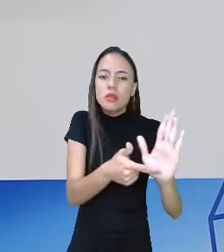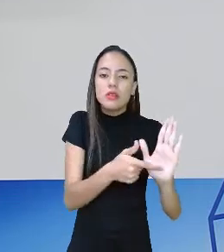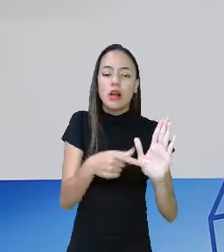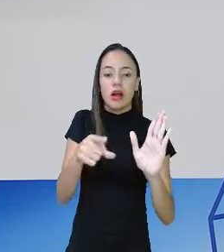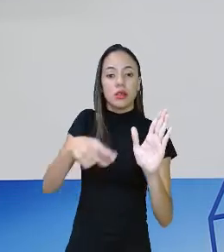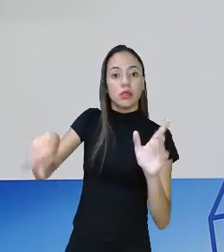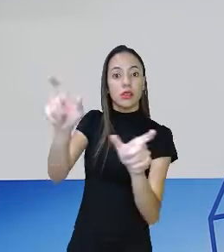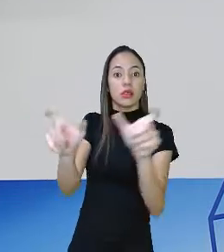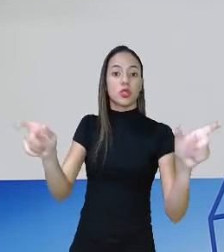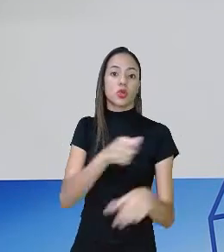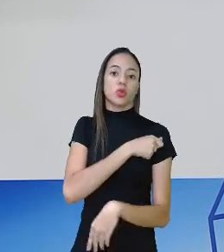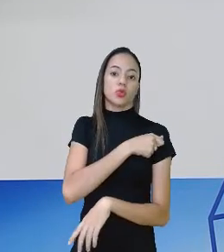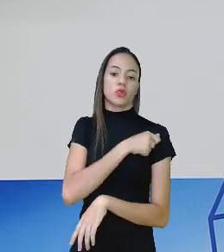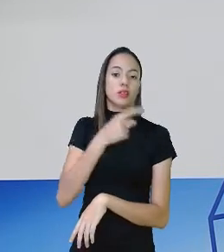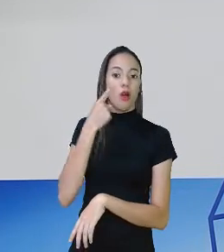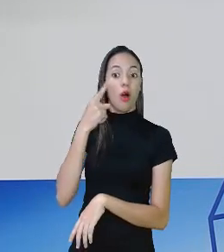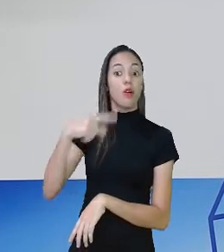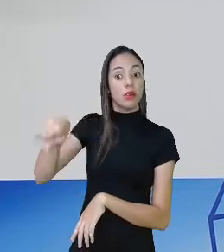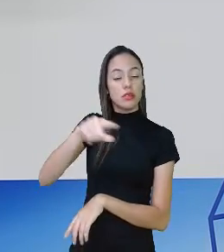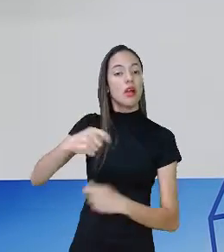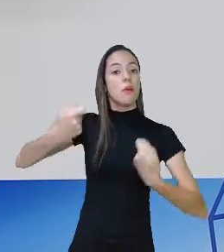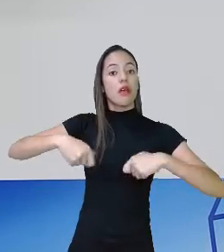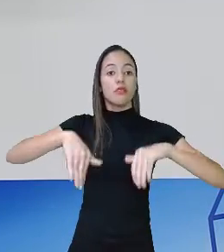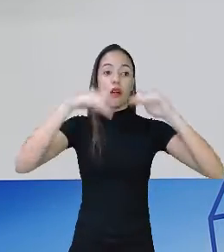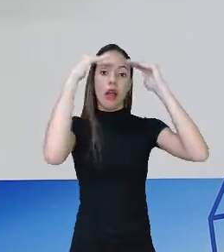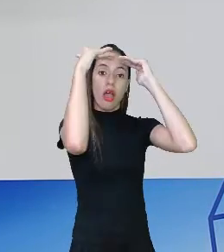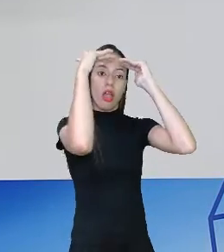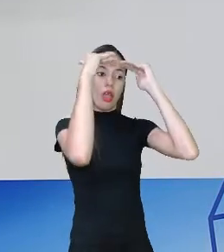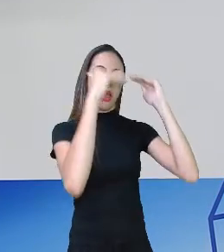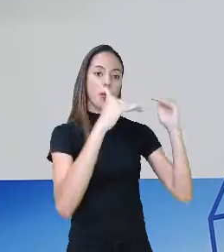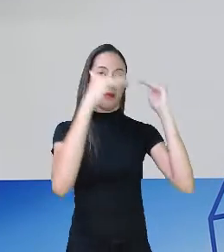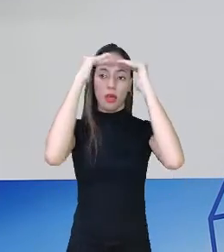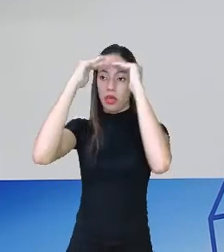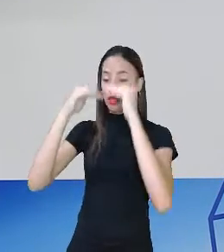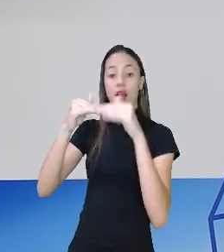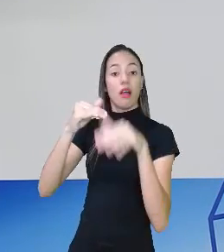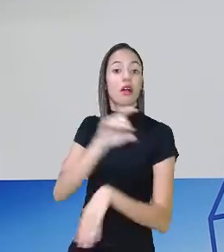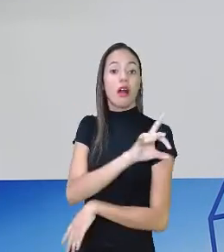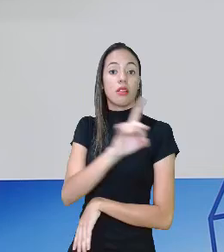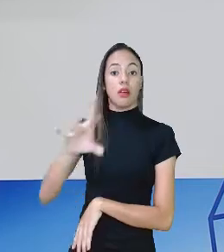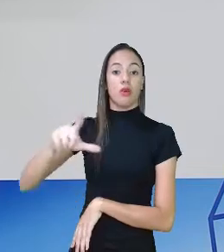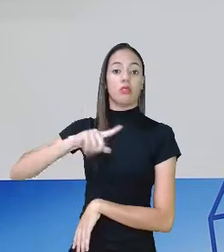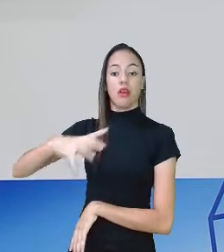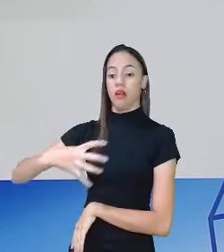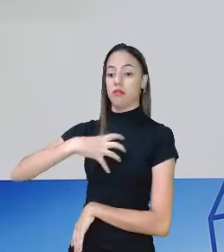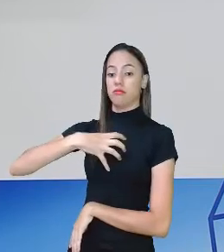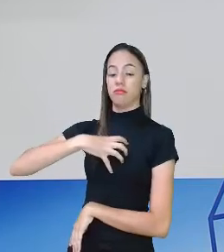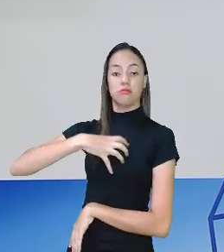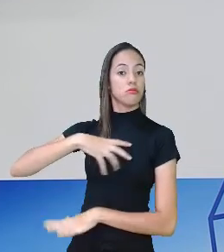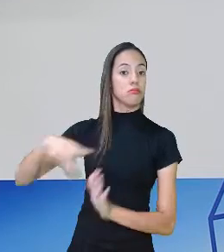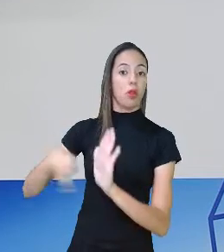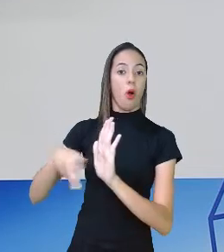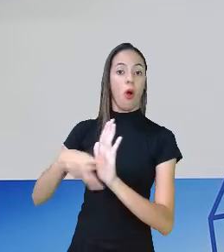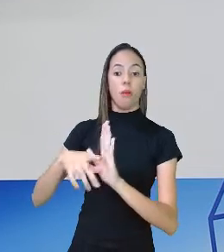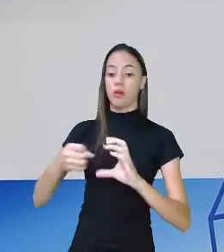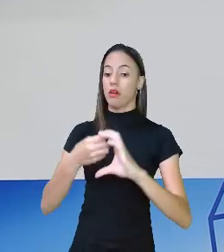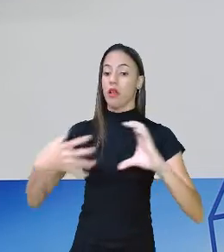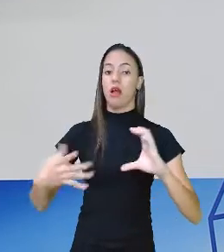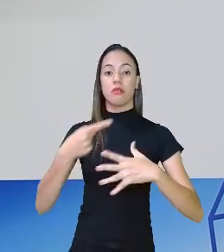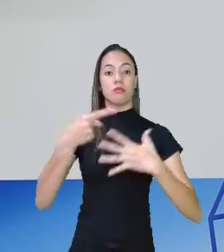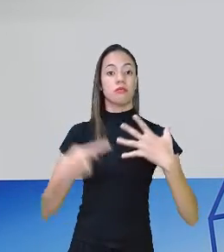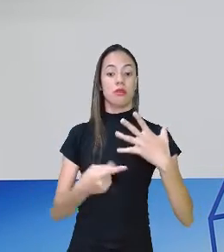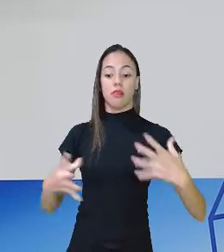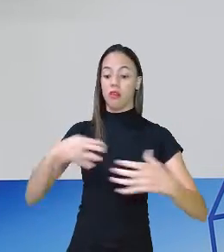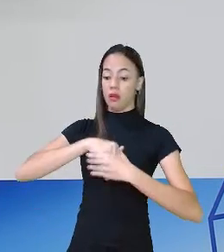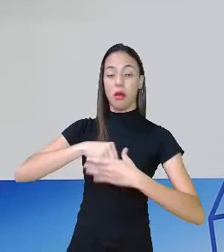estudantes ele precisa respeitar o outro, que cada um tem o seu jeito próprio, a sua característica própria,